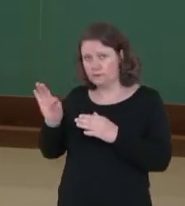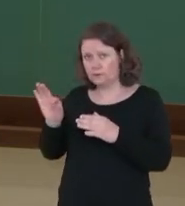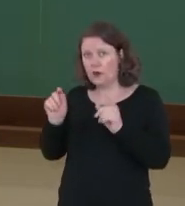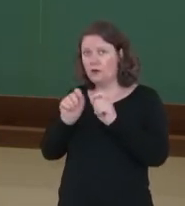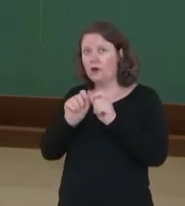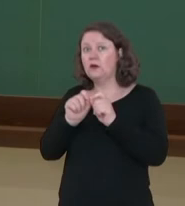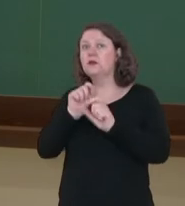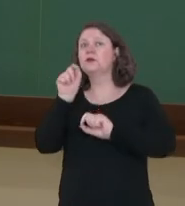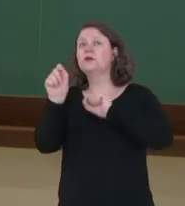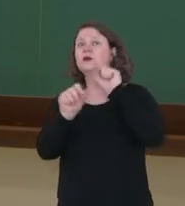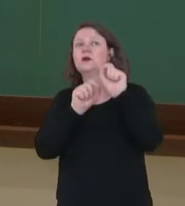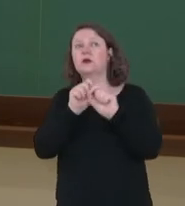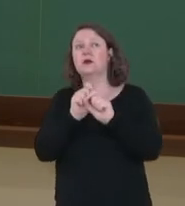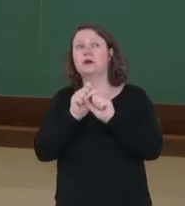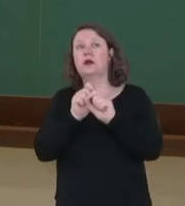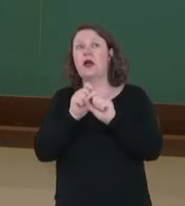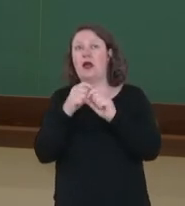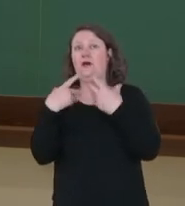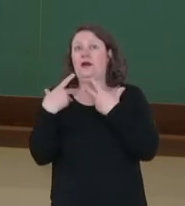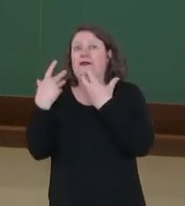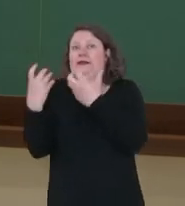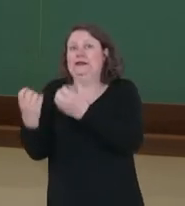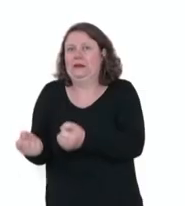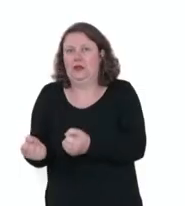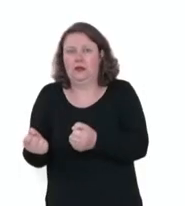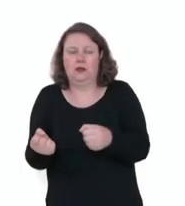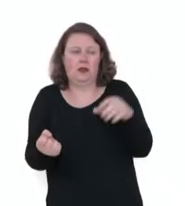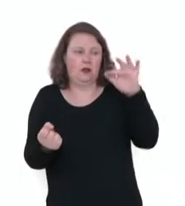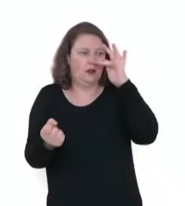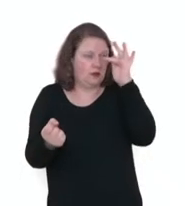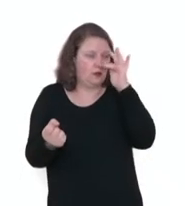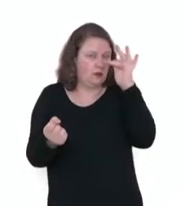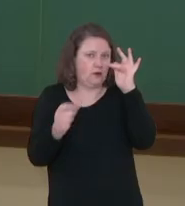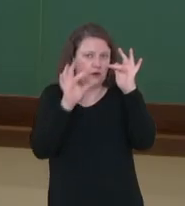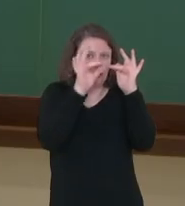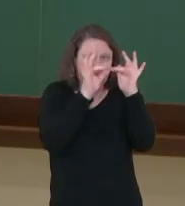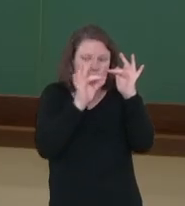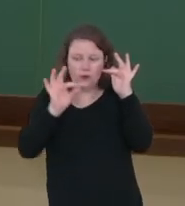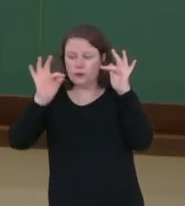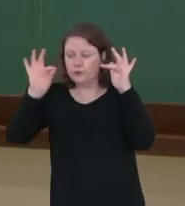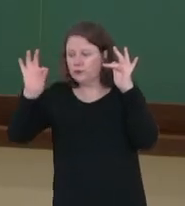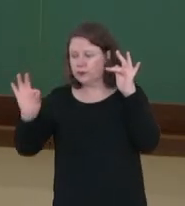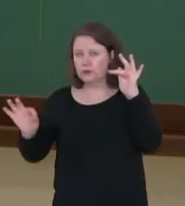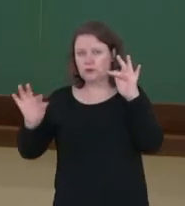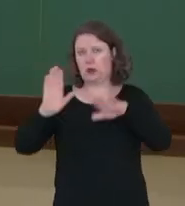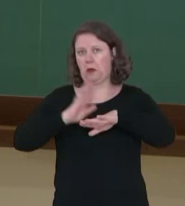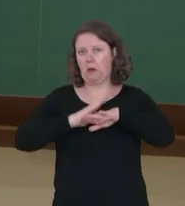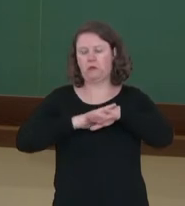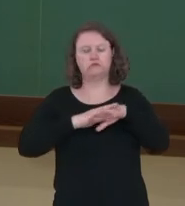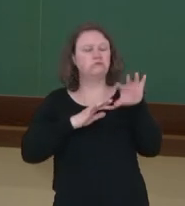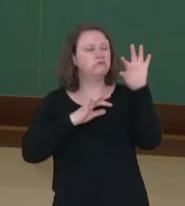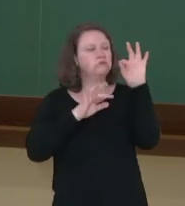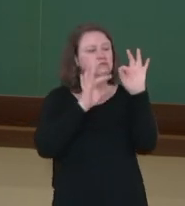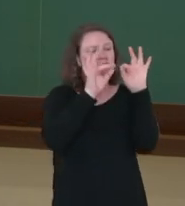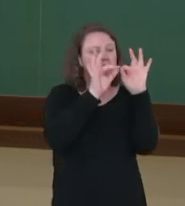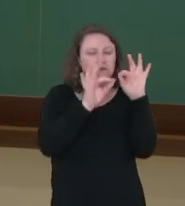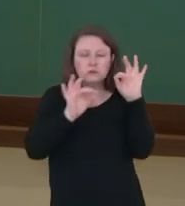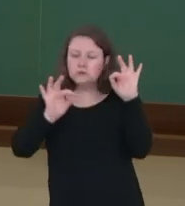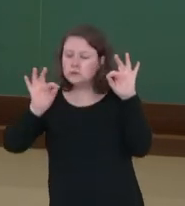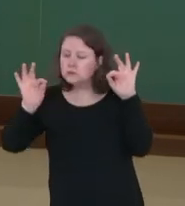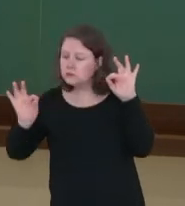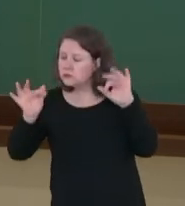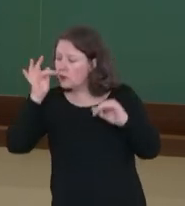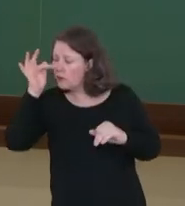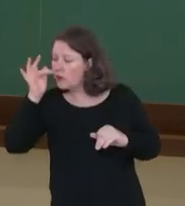vai fazer ela de receptora. Ou seja, manualmente ele vai pegar este pólen e vai lá,